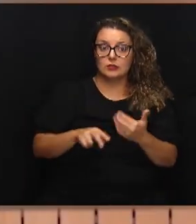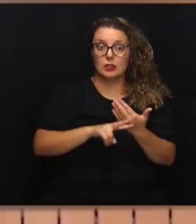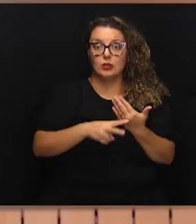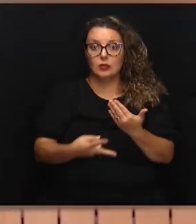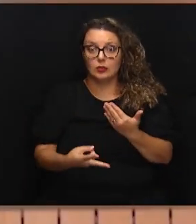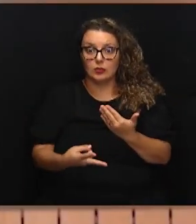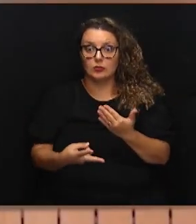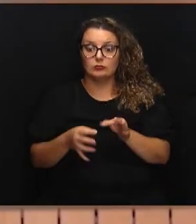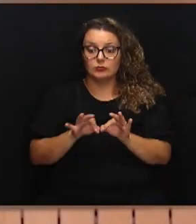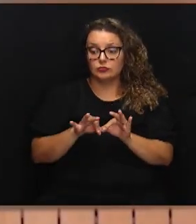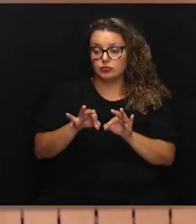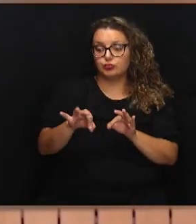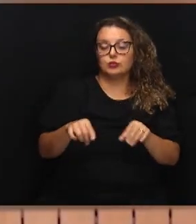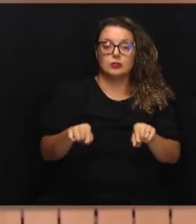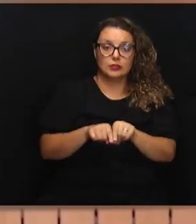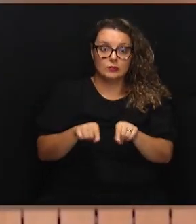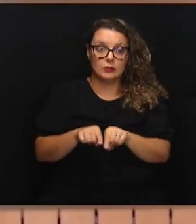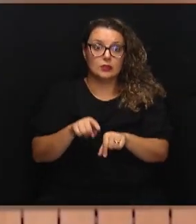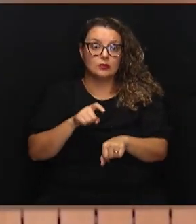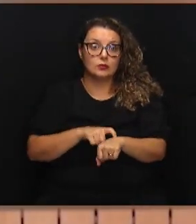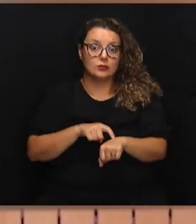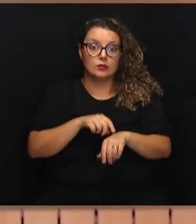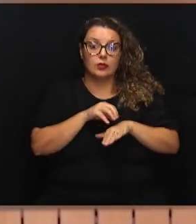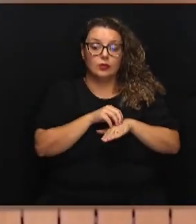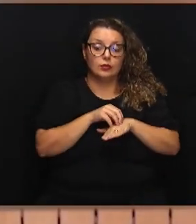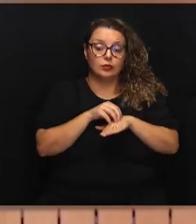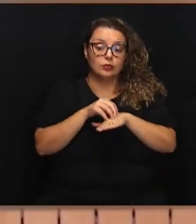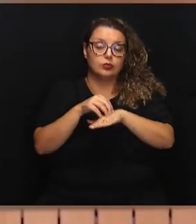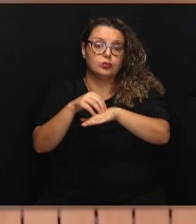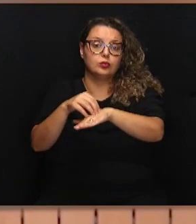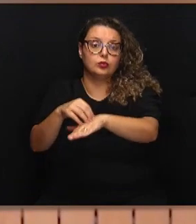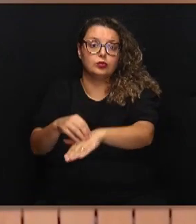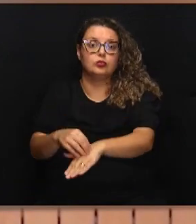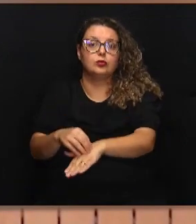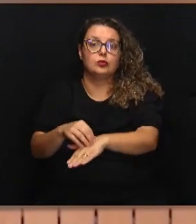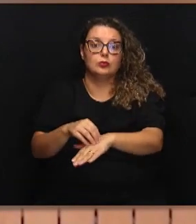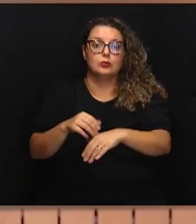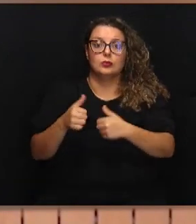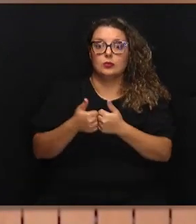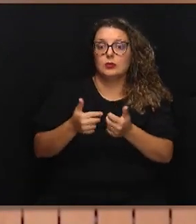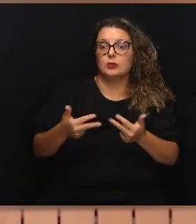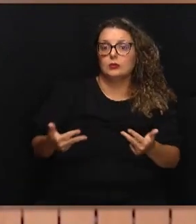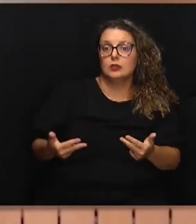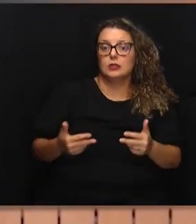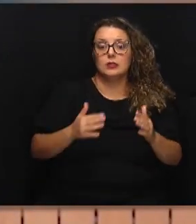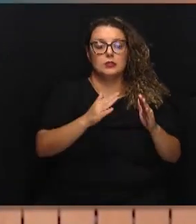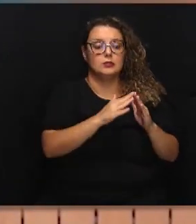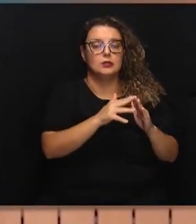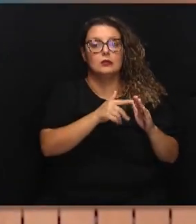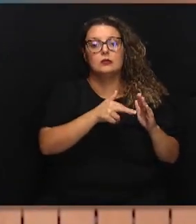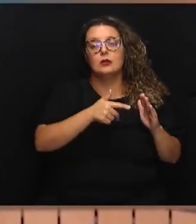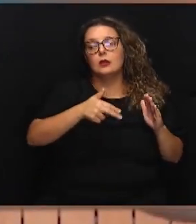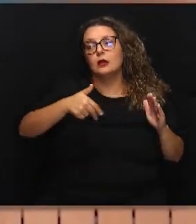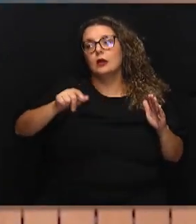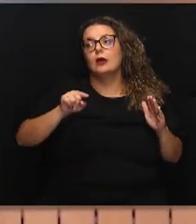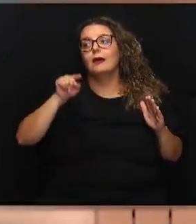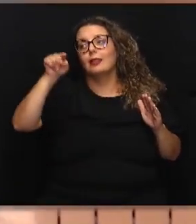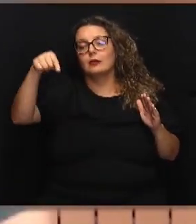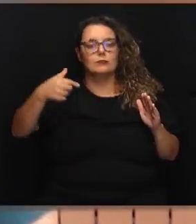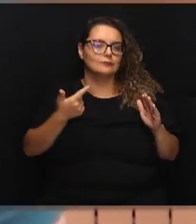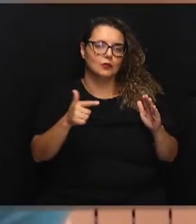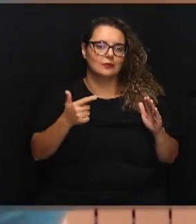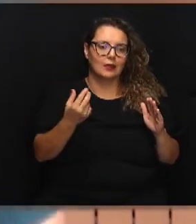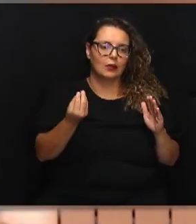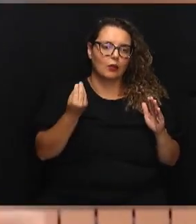uma extensão também do tempo de mobilidade do transporte, né, de sair da sua casa até o local de trabalho